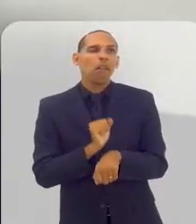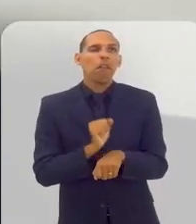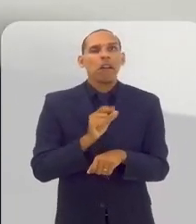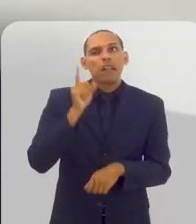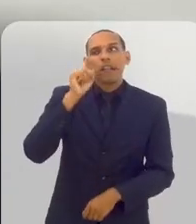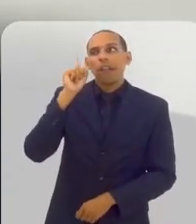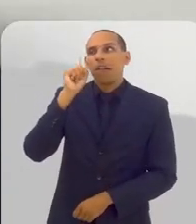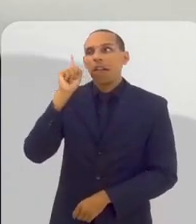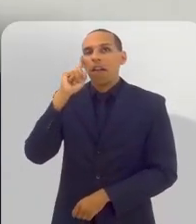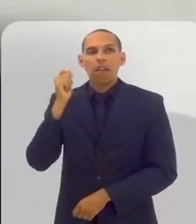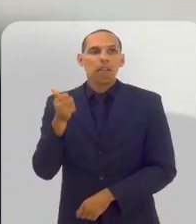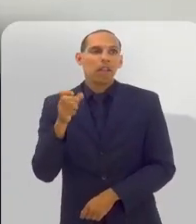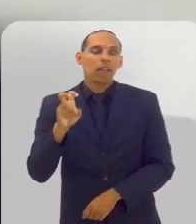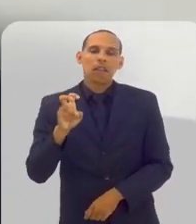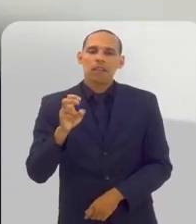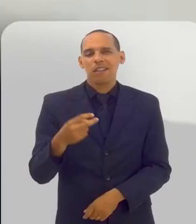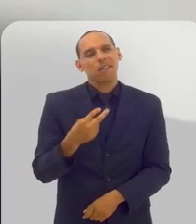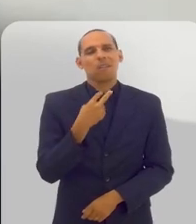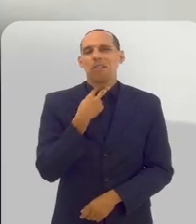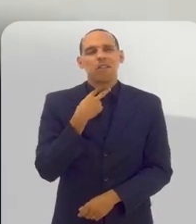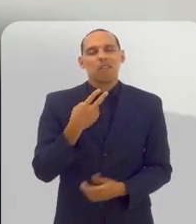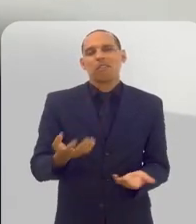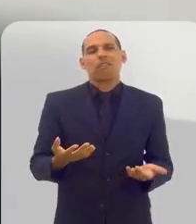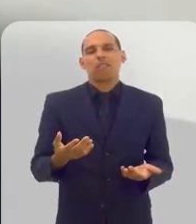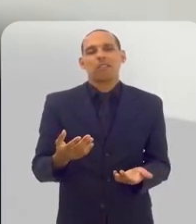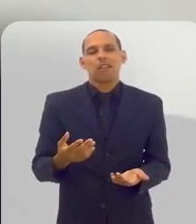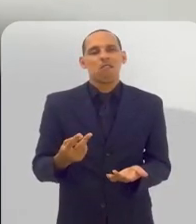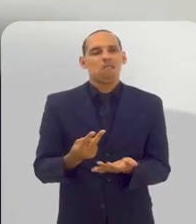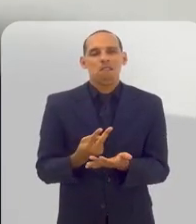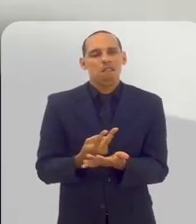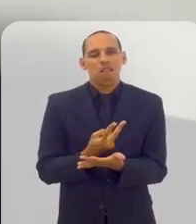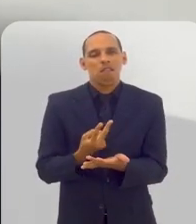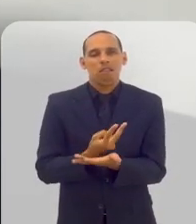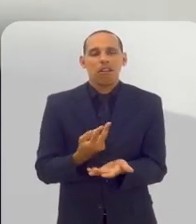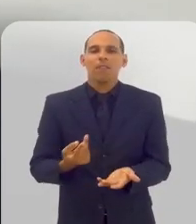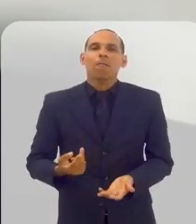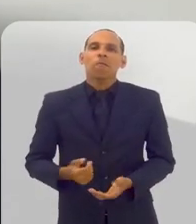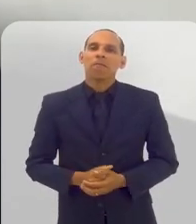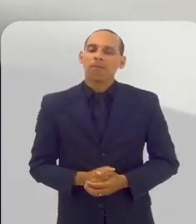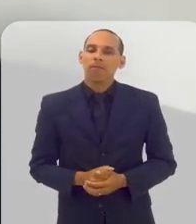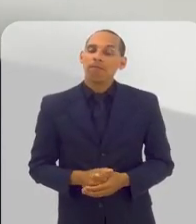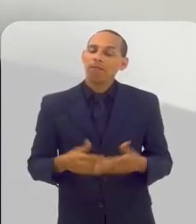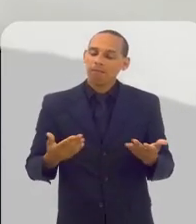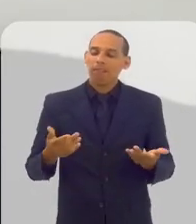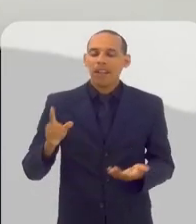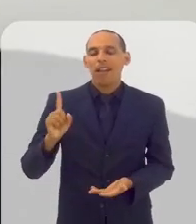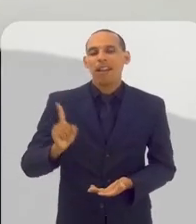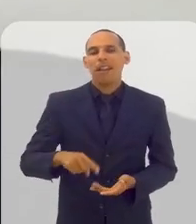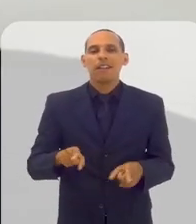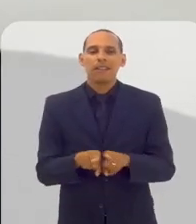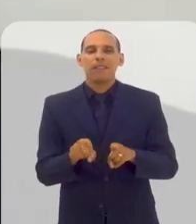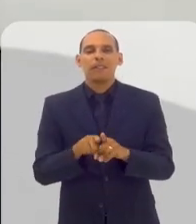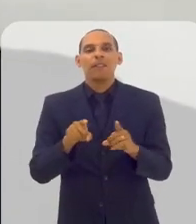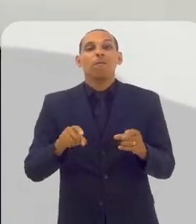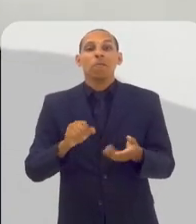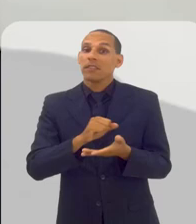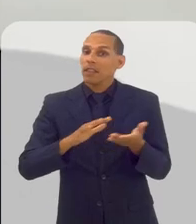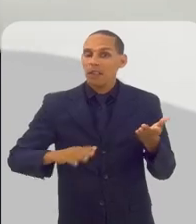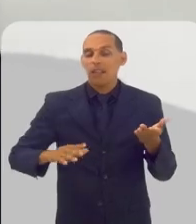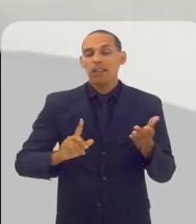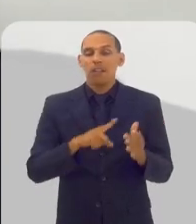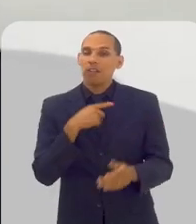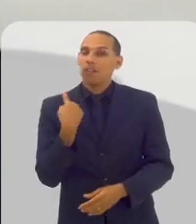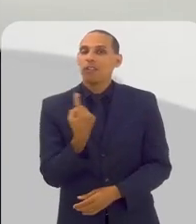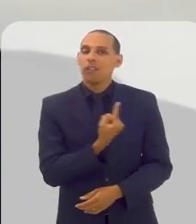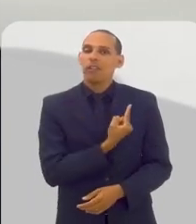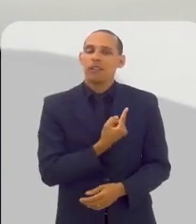licença ficar 15 dias para para arrumar alguma outra licença então isso aí também é uma outra atividade